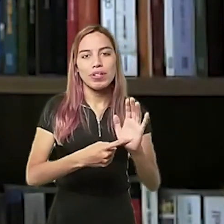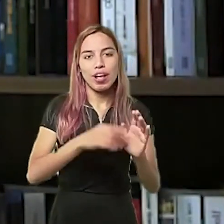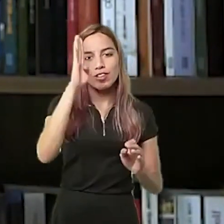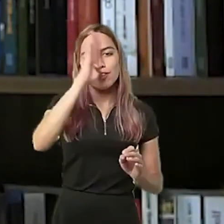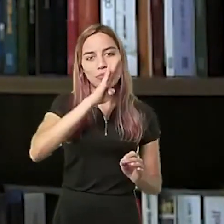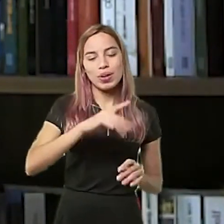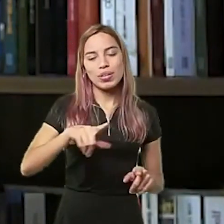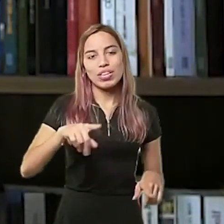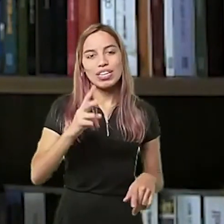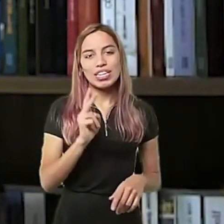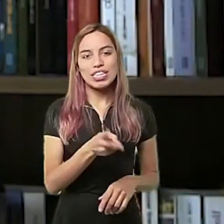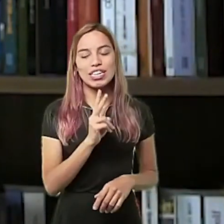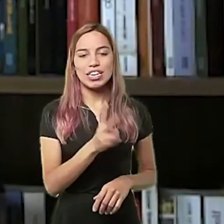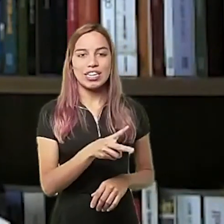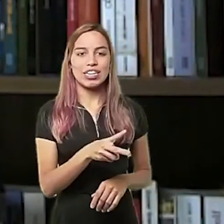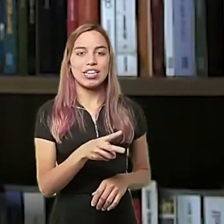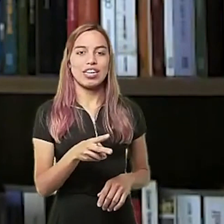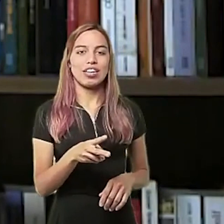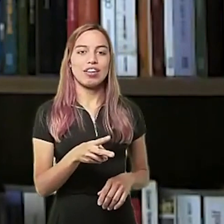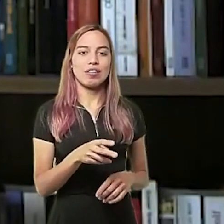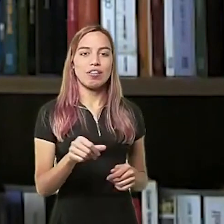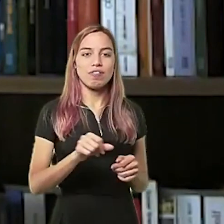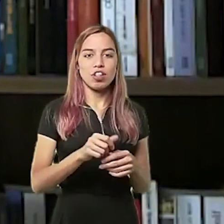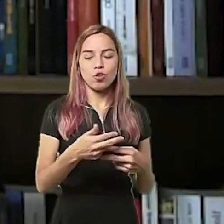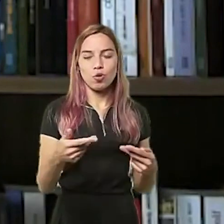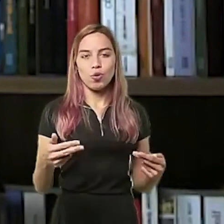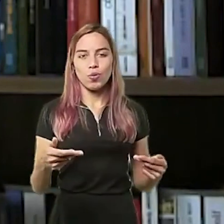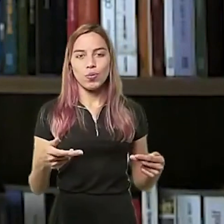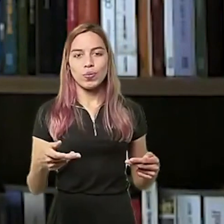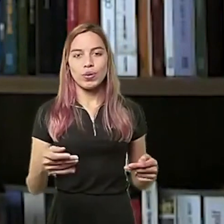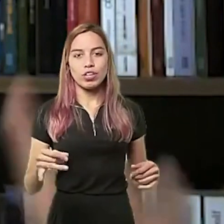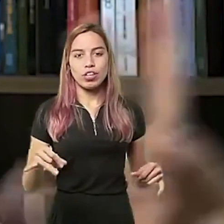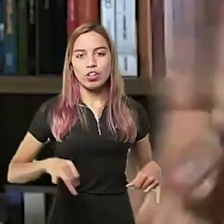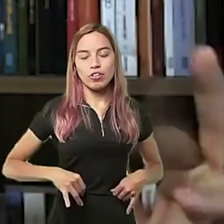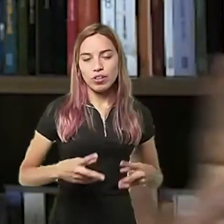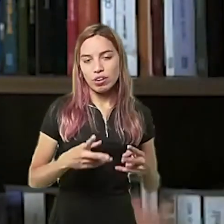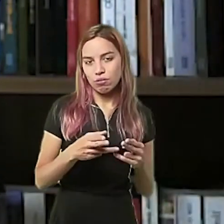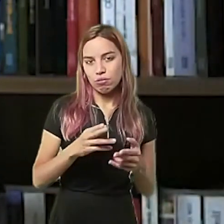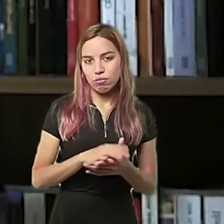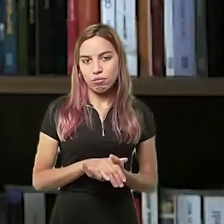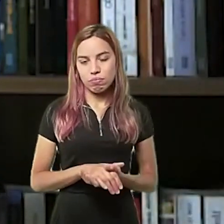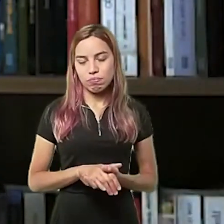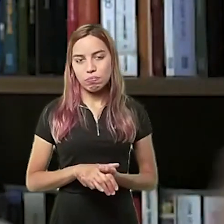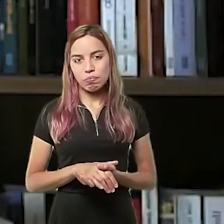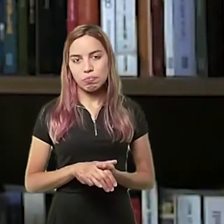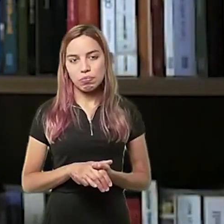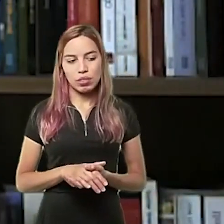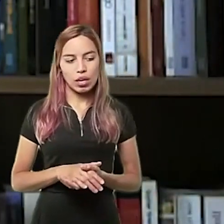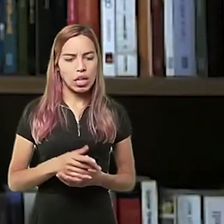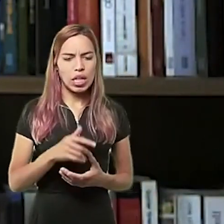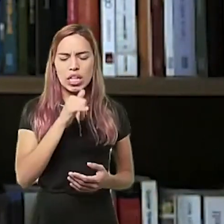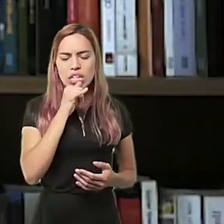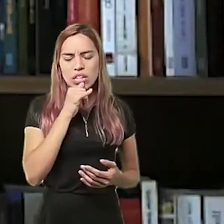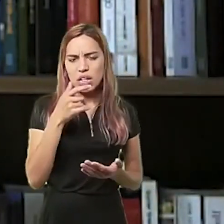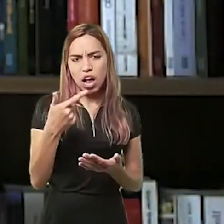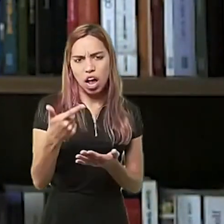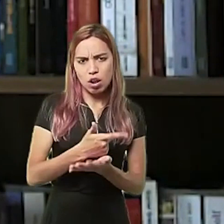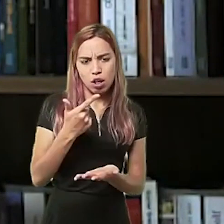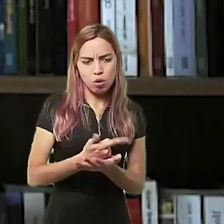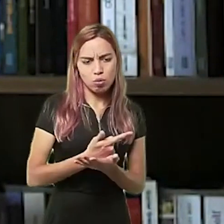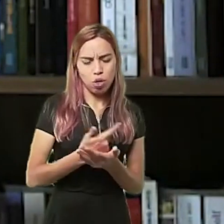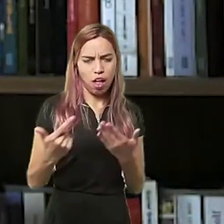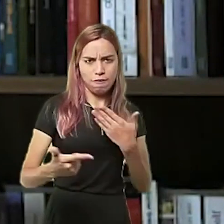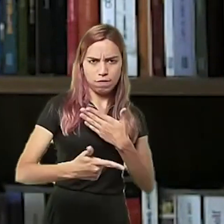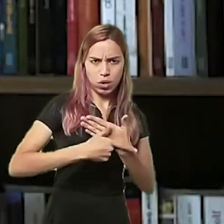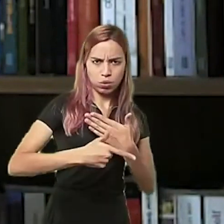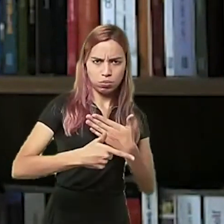seja um alerta. A ficção, a literatura, ela não tem uma função sobre nada. Eu acabei